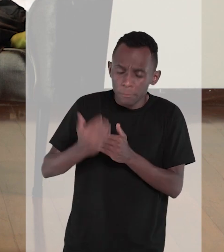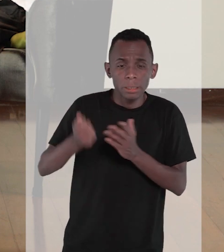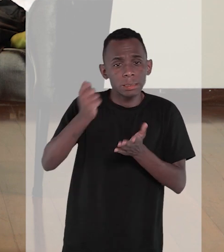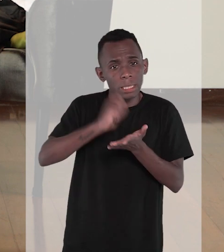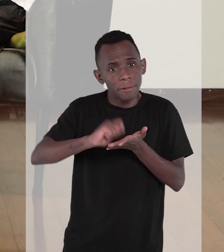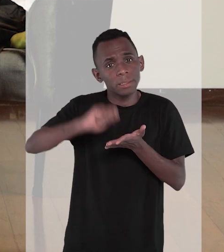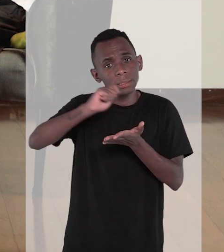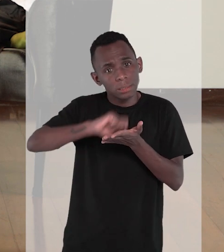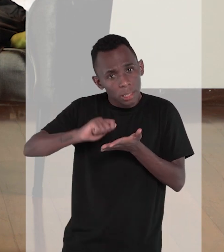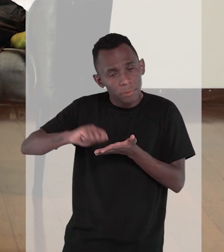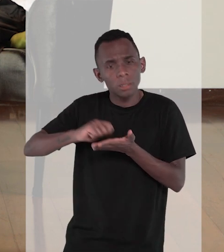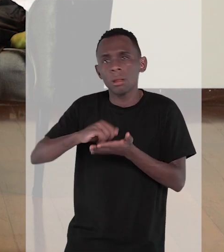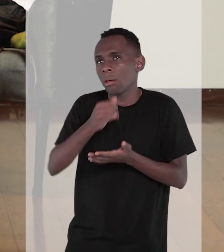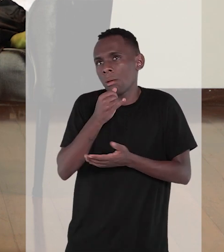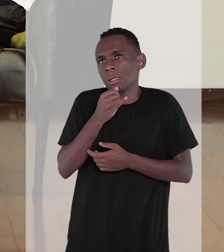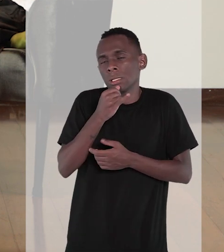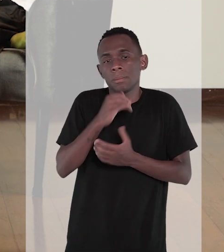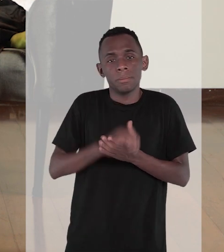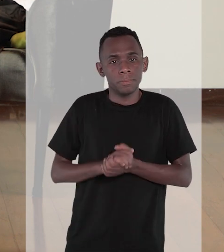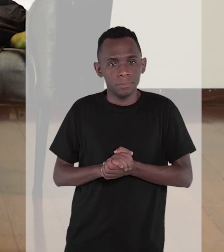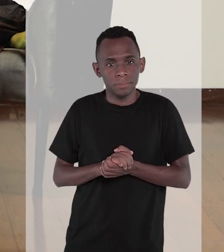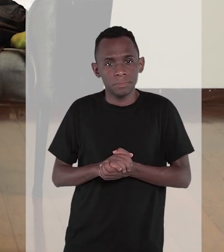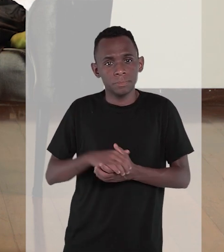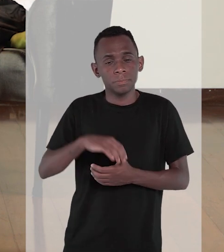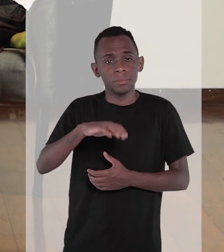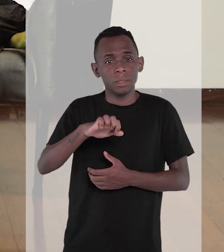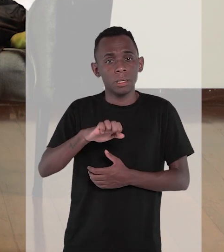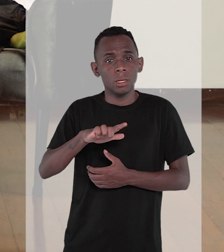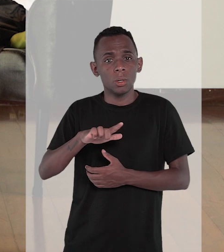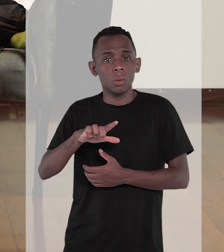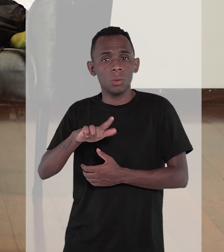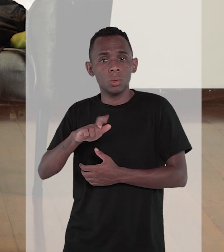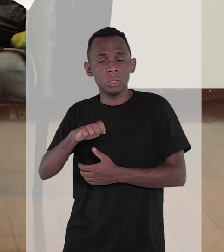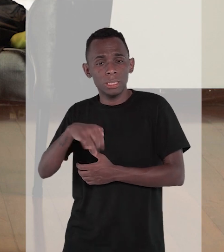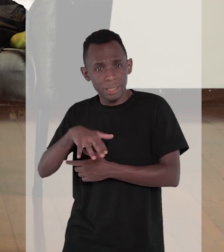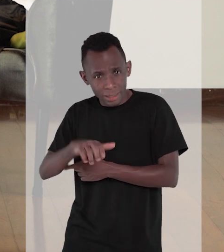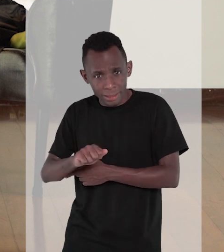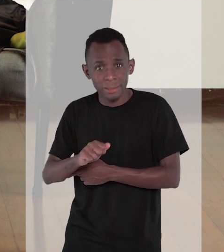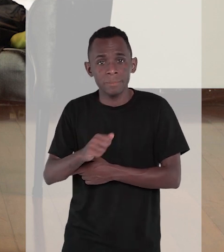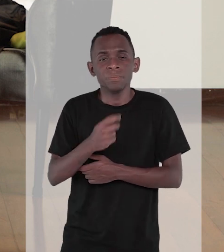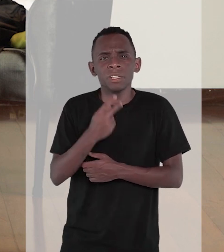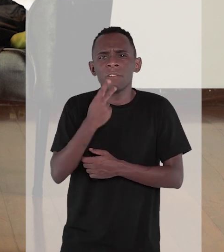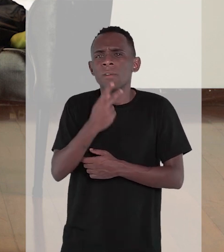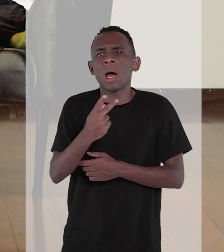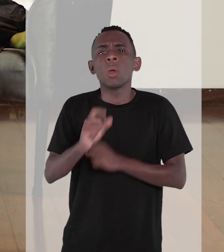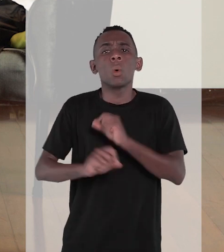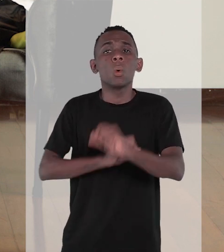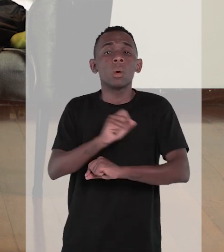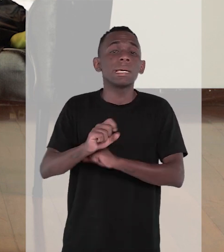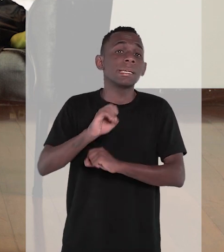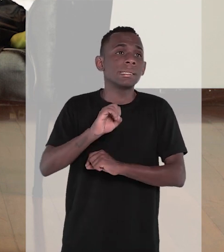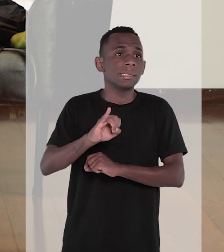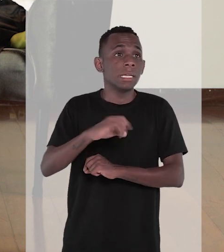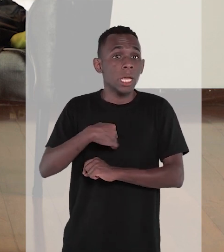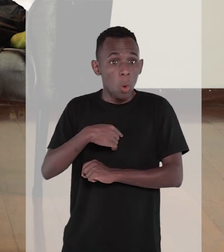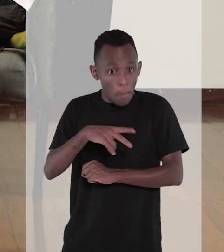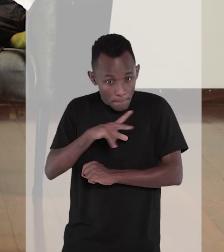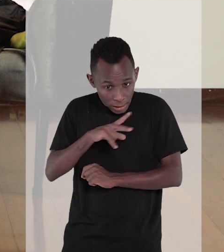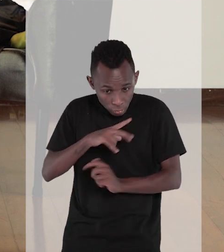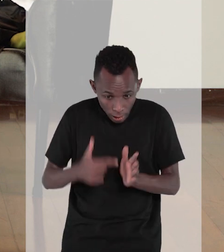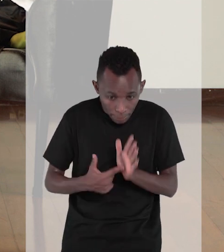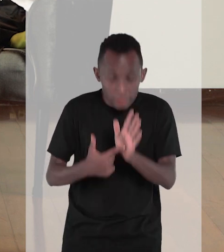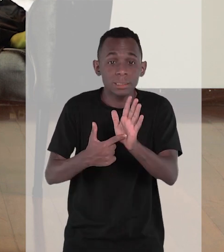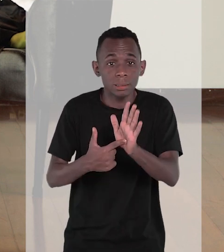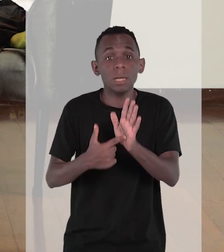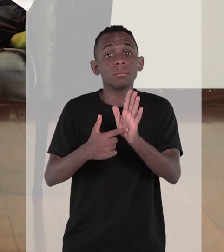mais algumas coisas. Por exemplo, a Eugênia, de cara, ela disse, quando você é mais pessoal, é ainda mais legal. A